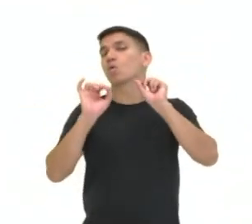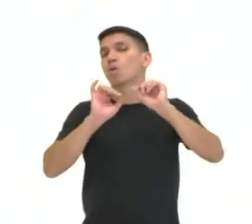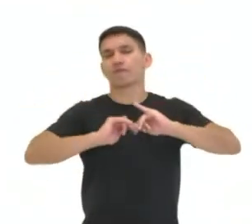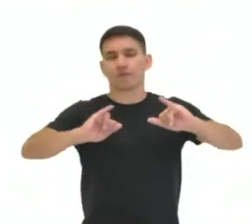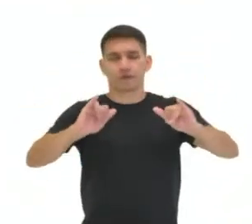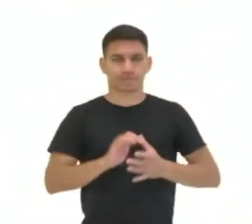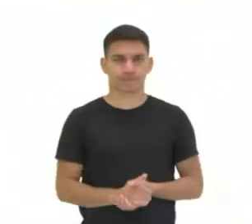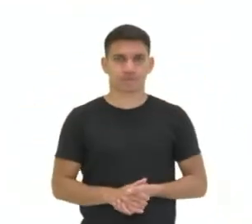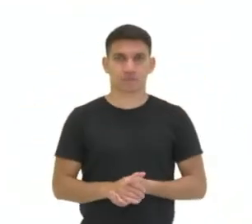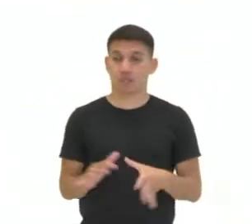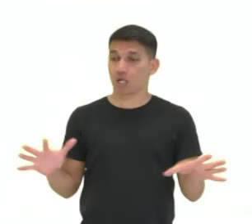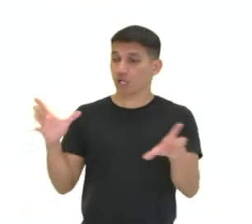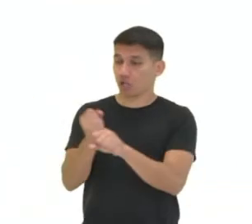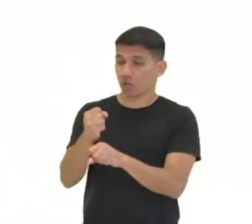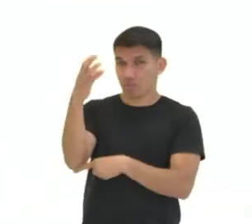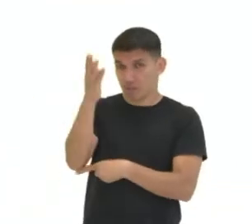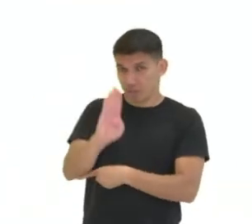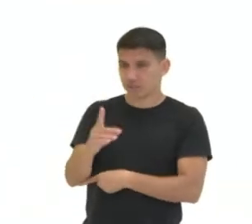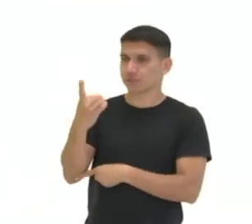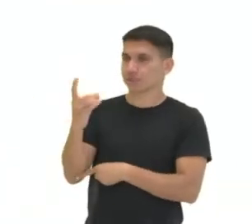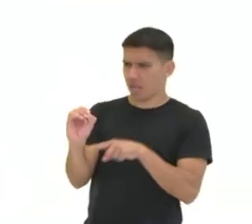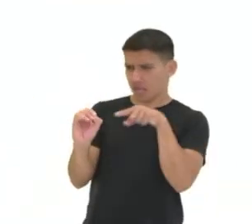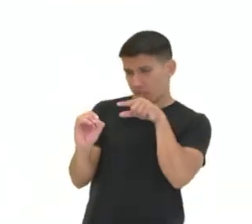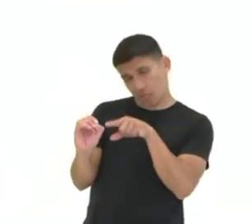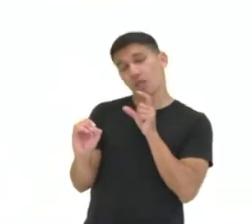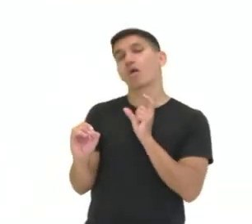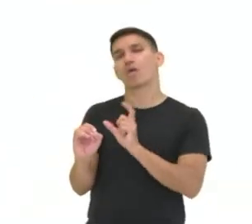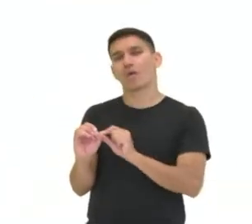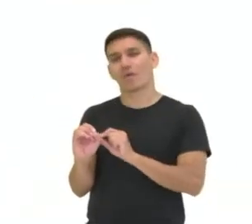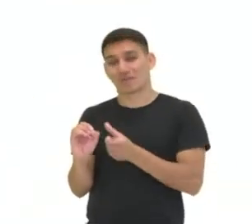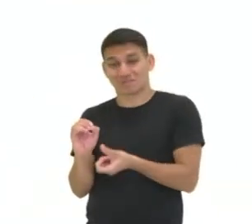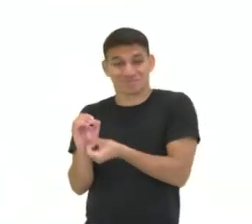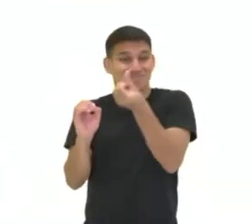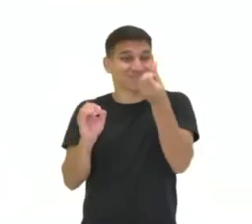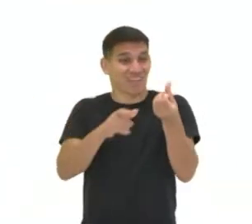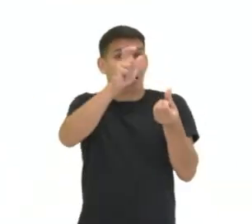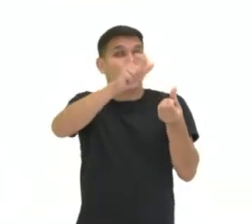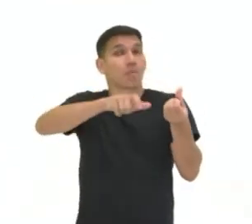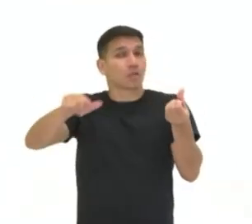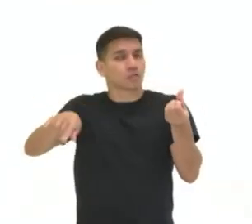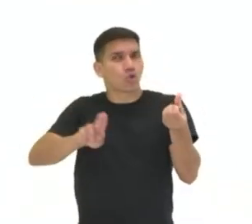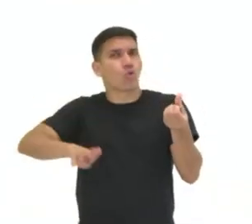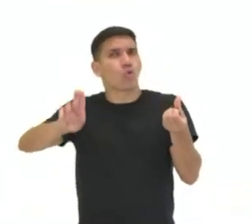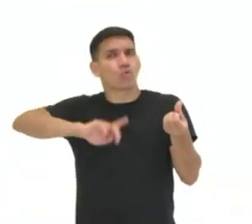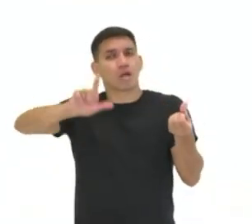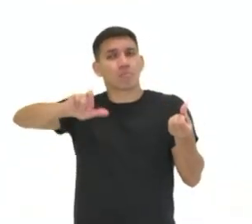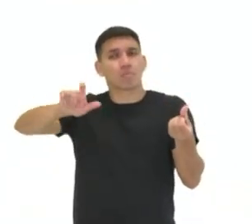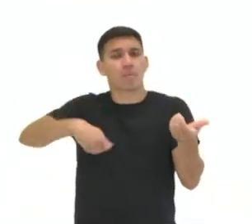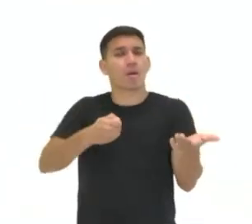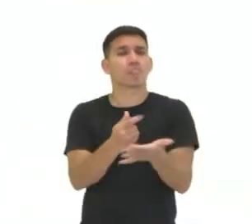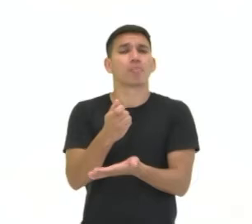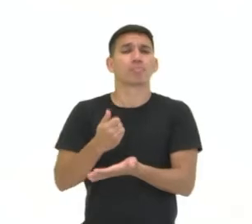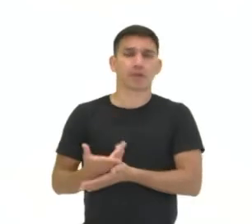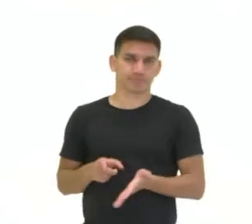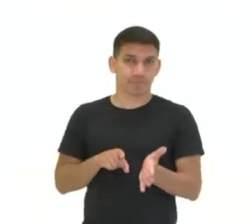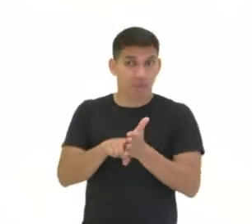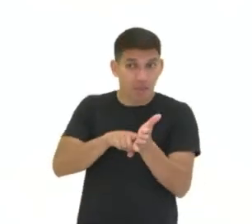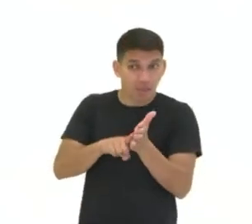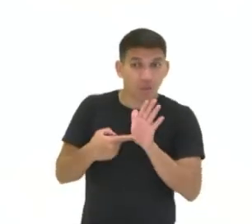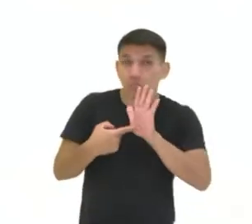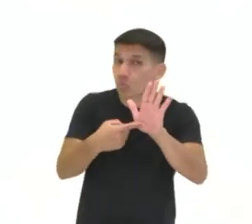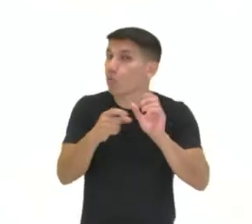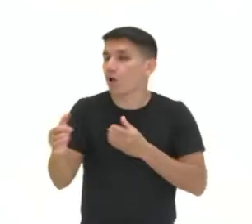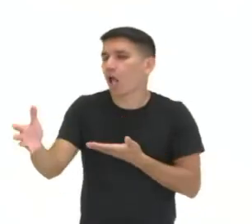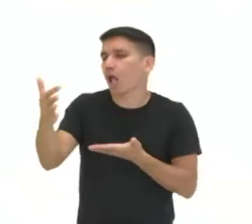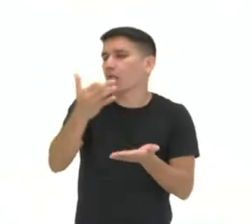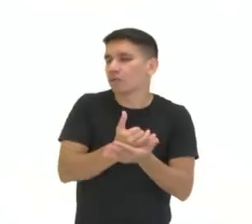cada 10 brasileiros, 6 usaram crédito por impulso para compras, diz pesquisa. Pesquisa revela que 59%